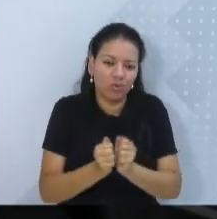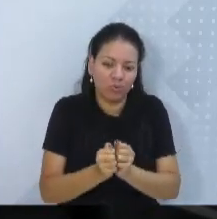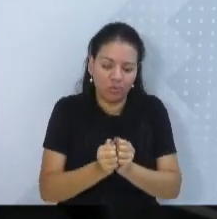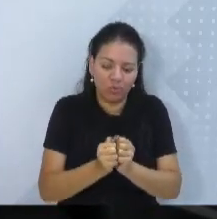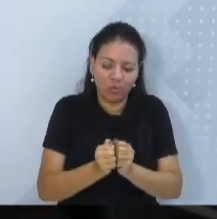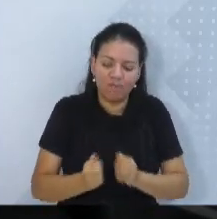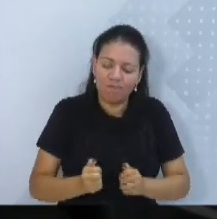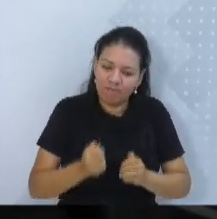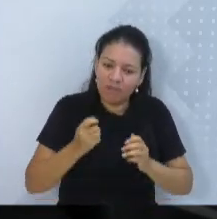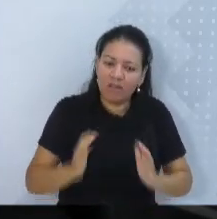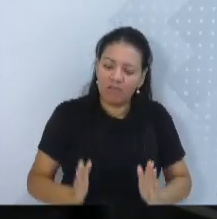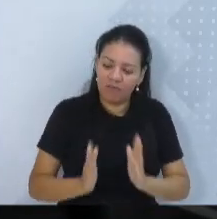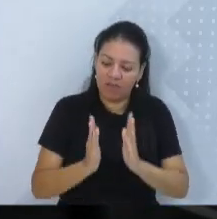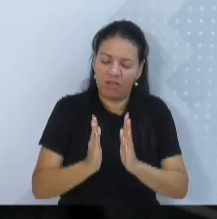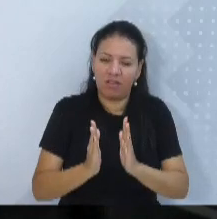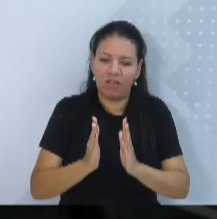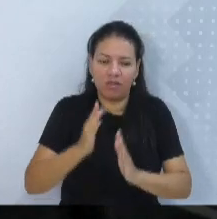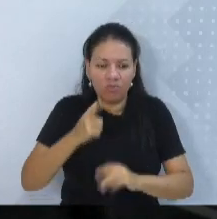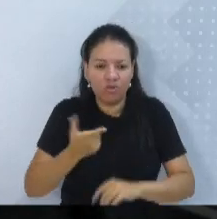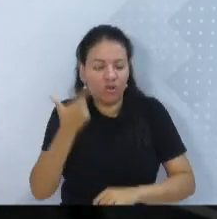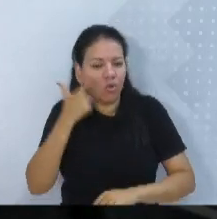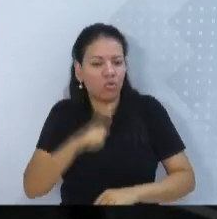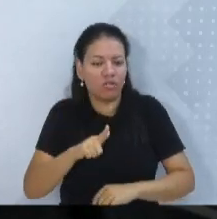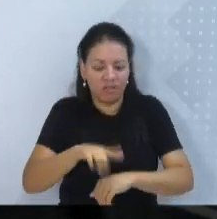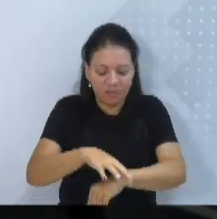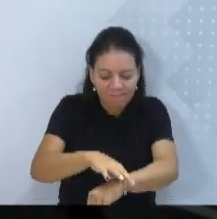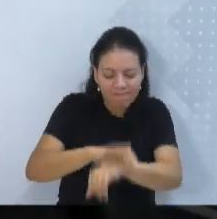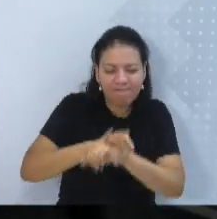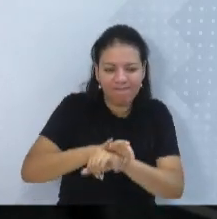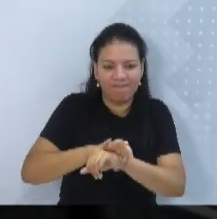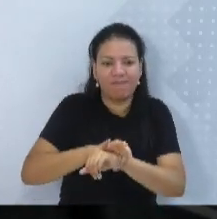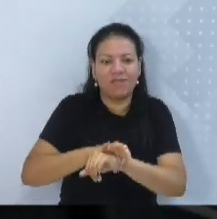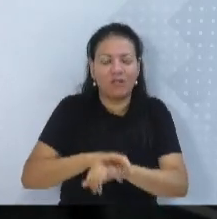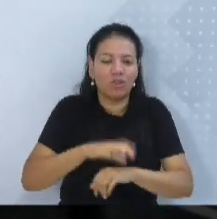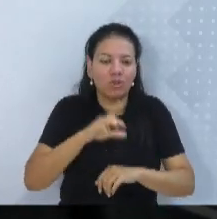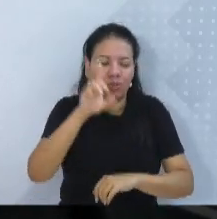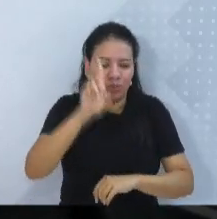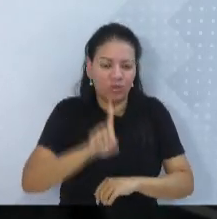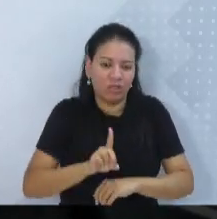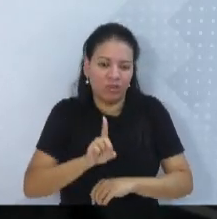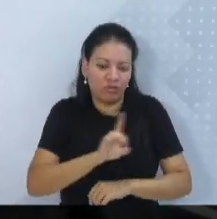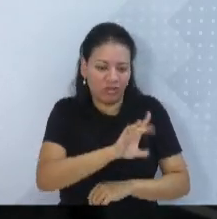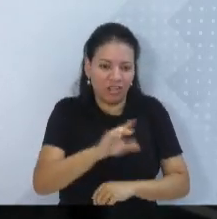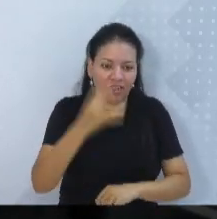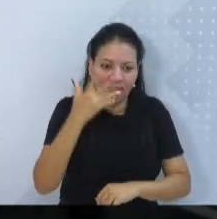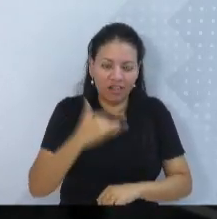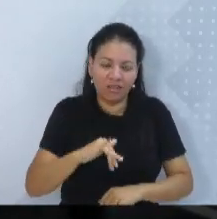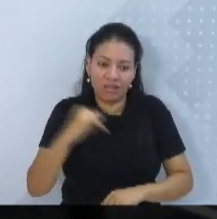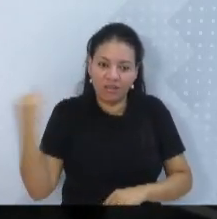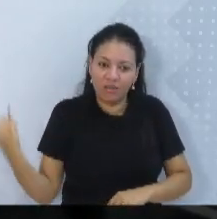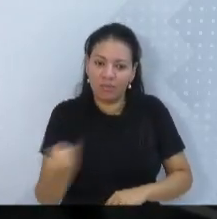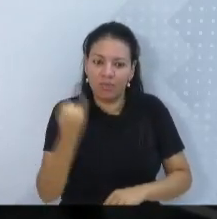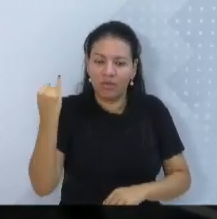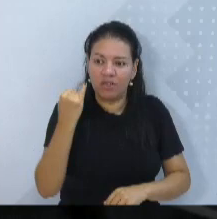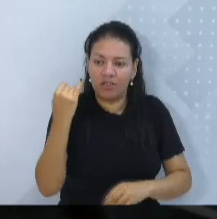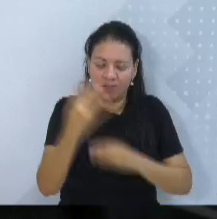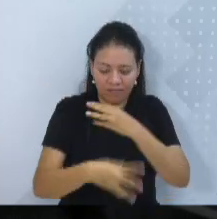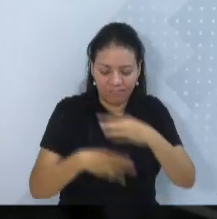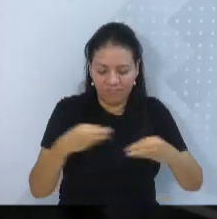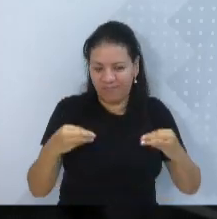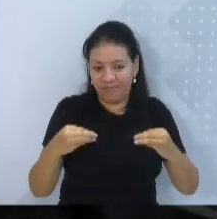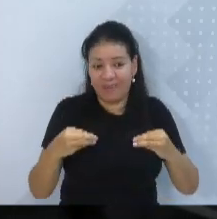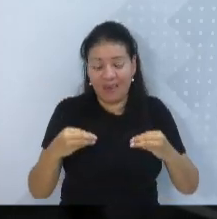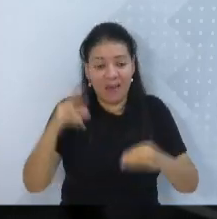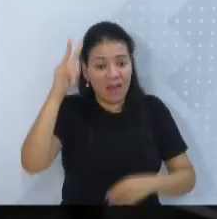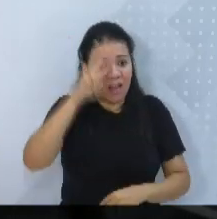enfrentando fazendo e garantindo os direitos destas crianças então é importante esse prêmio Como eu